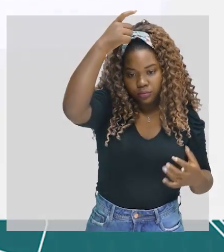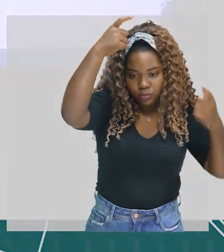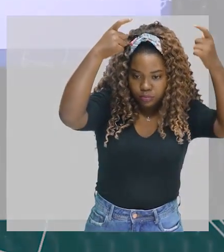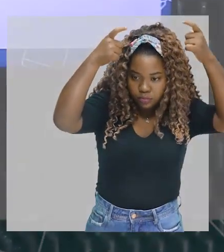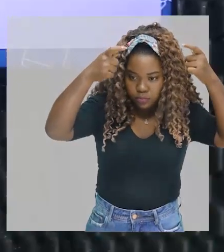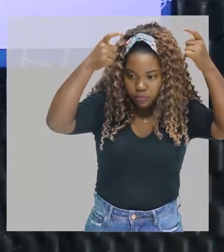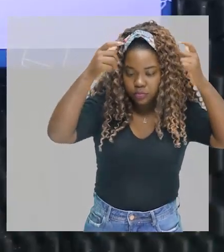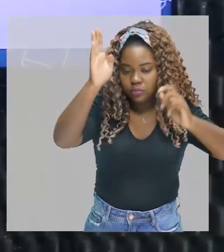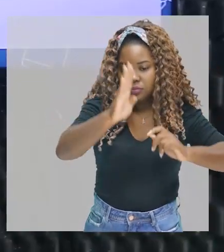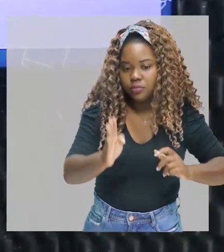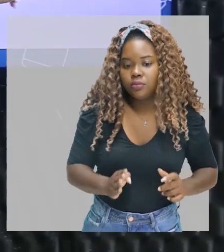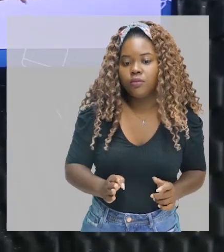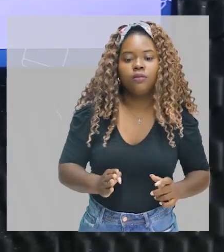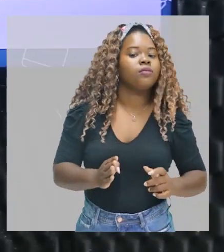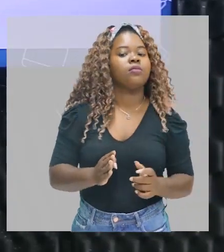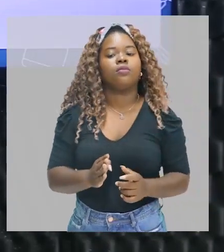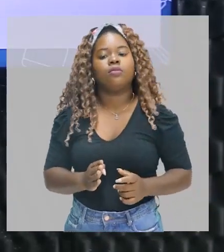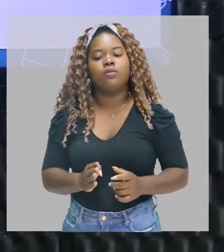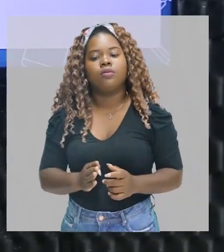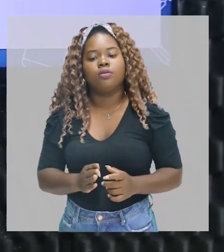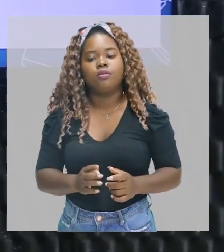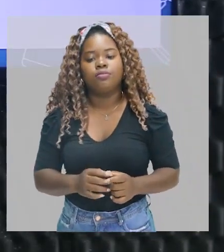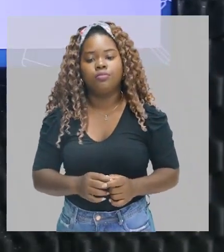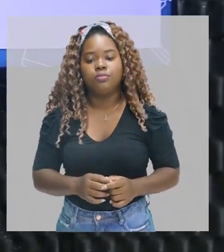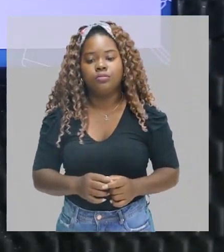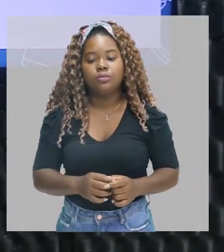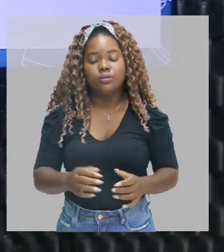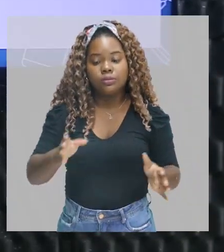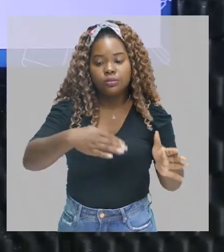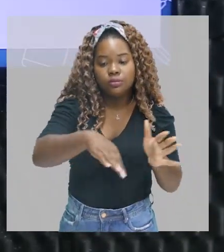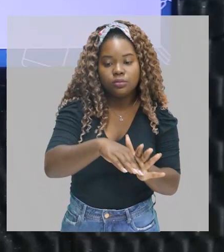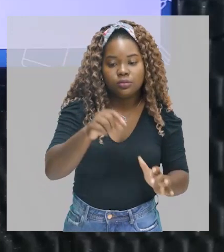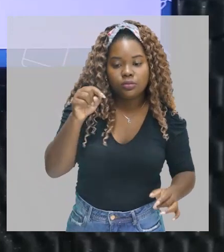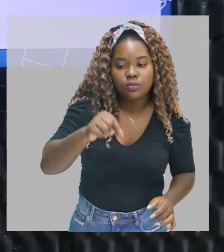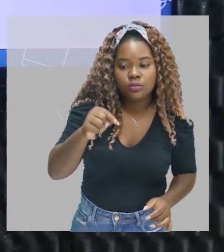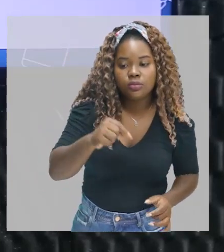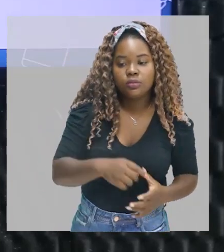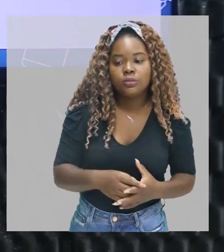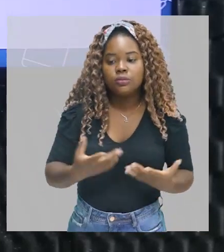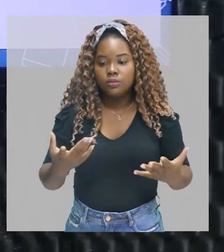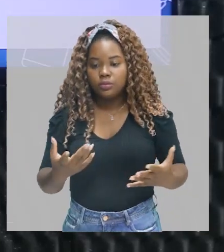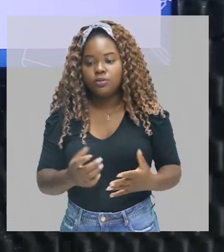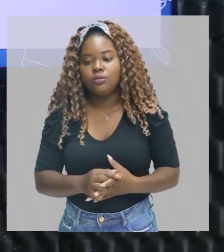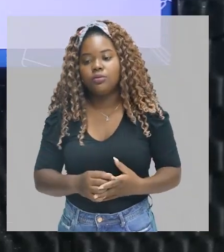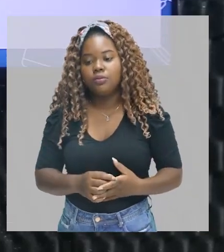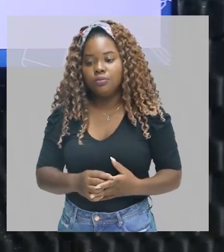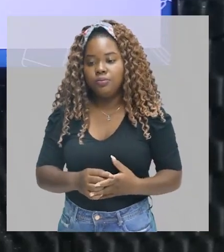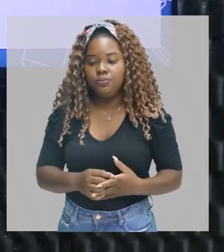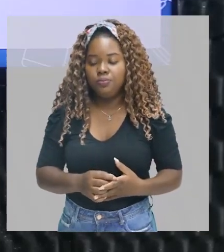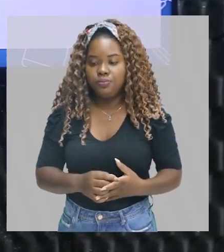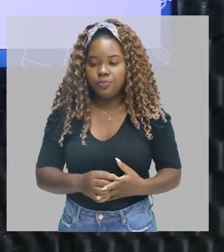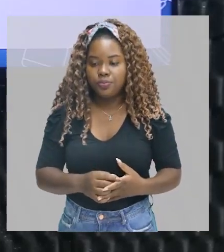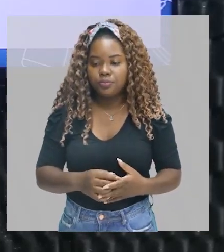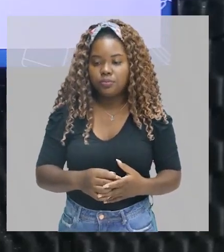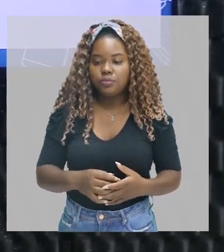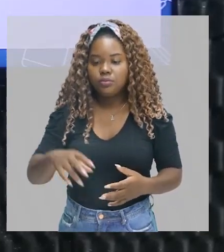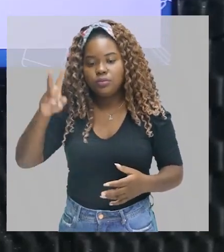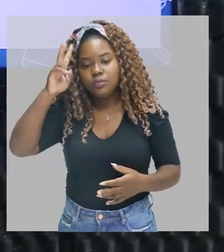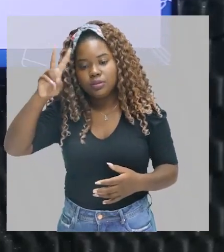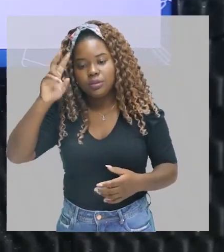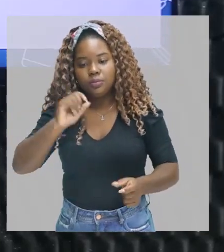conta dos ideais revolucionários que tomavam conta da Europa. Aí você vai lembrar do